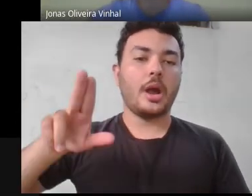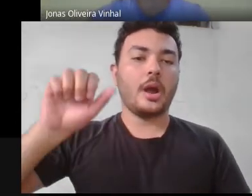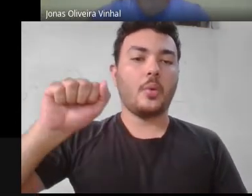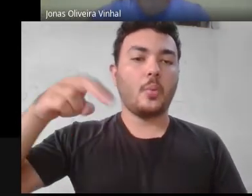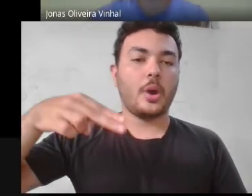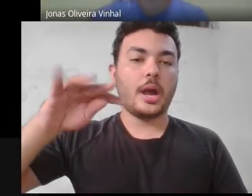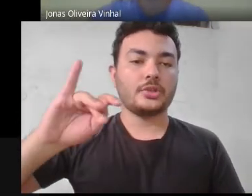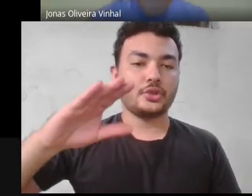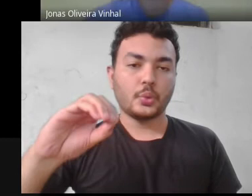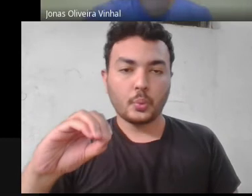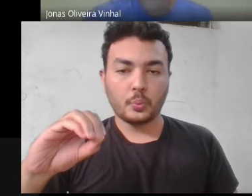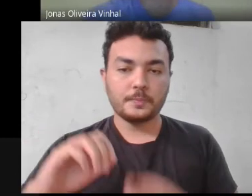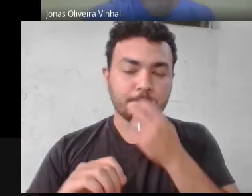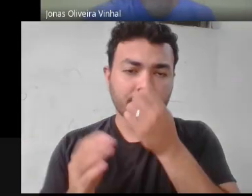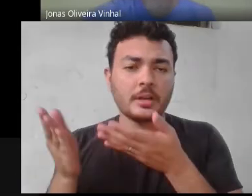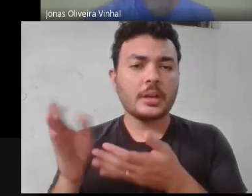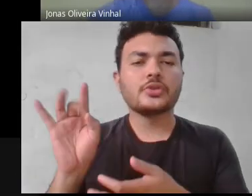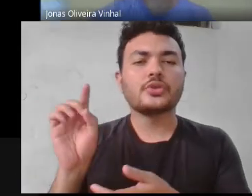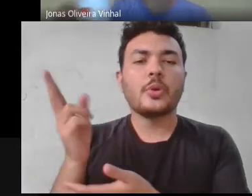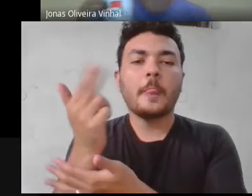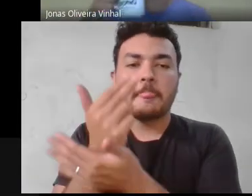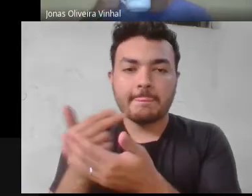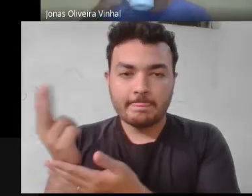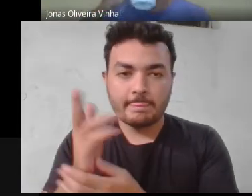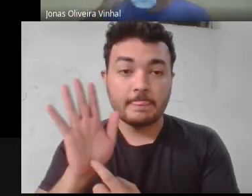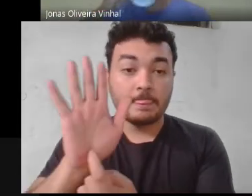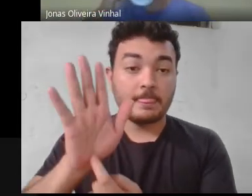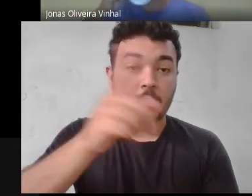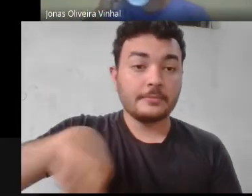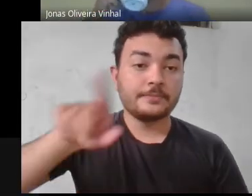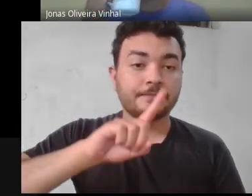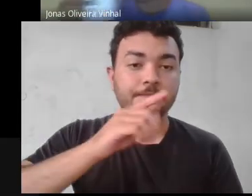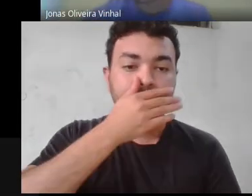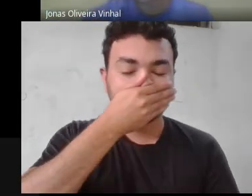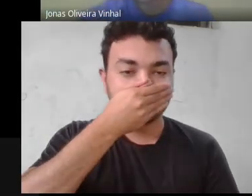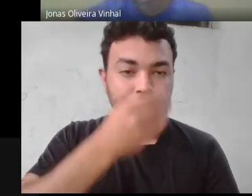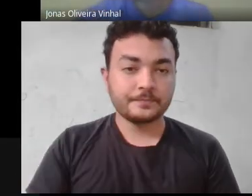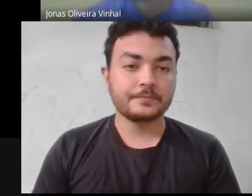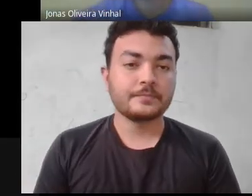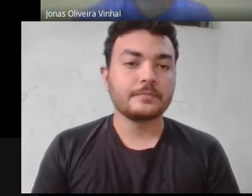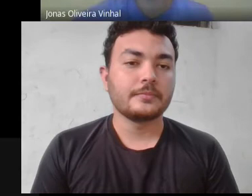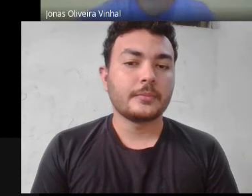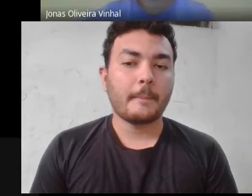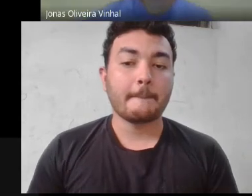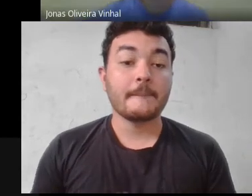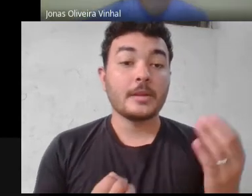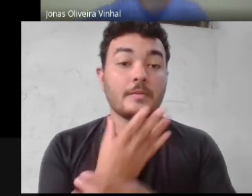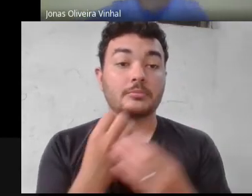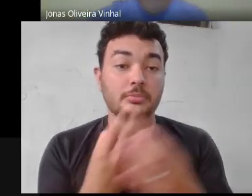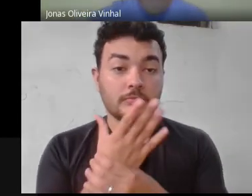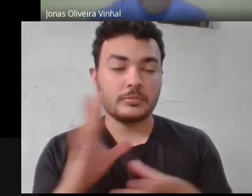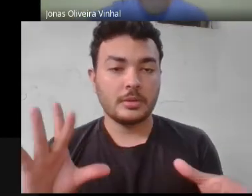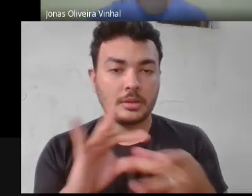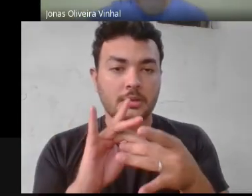desenvolvido em relação ao átomo. Então, aqui é apenas uma ilustração para mostrar para vocês a formação da ligação